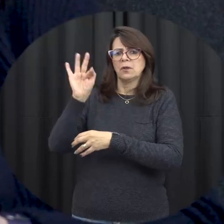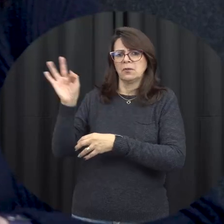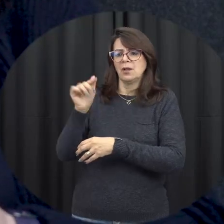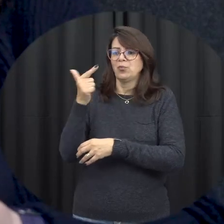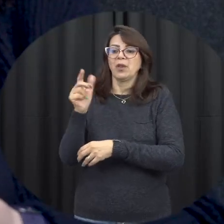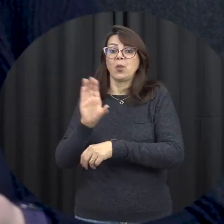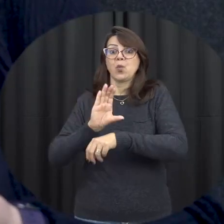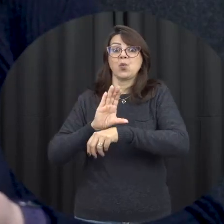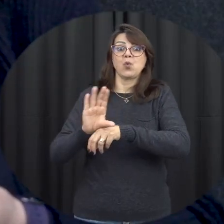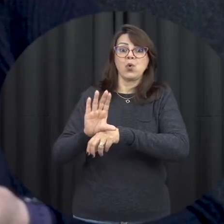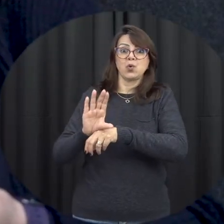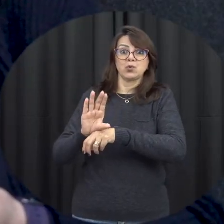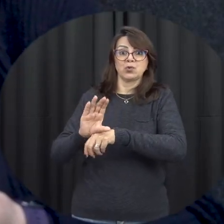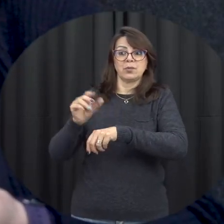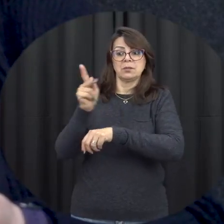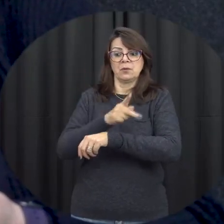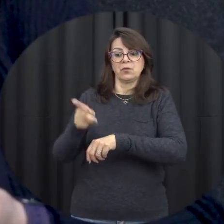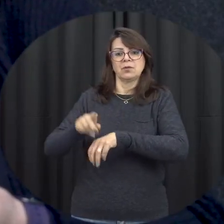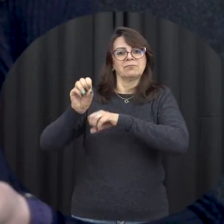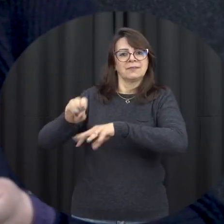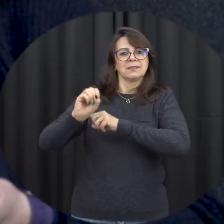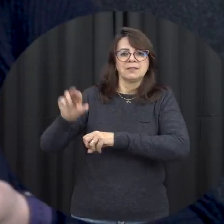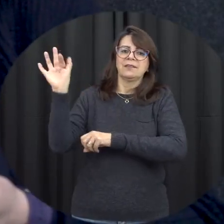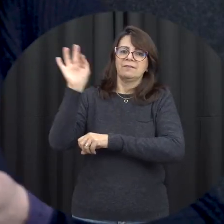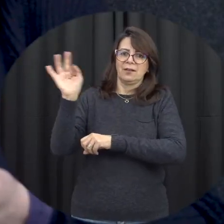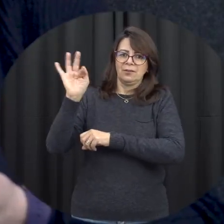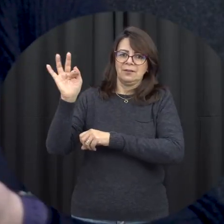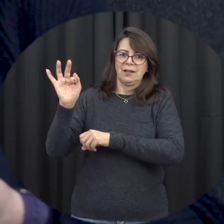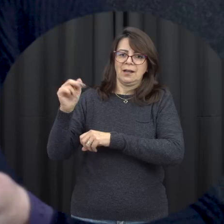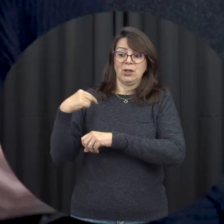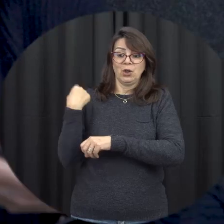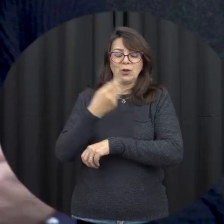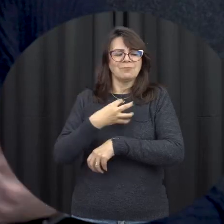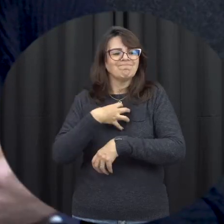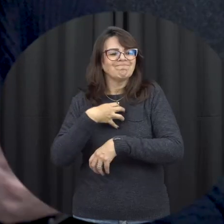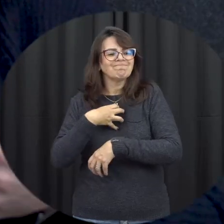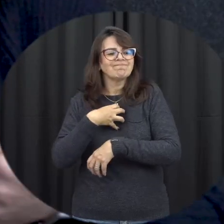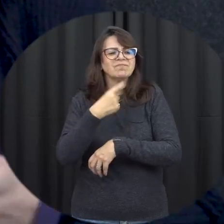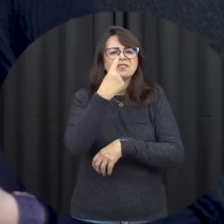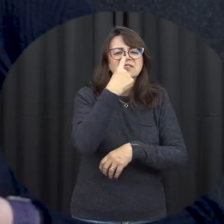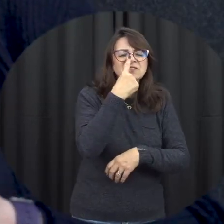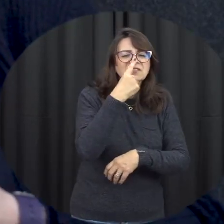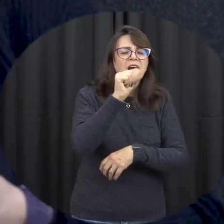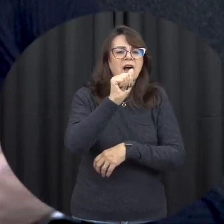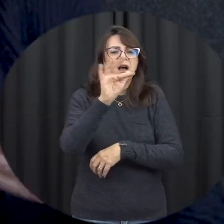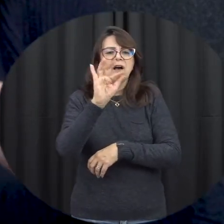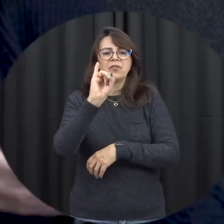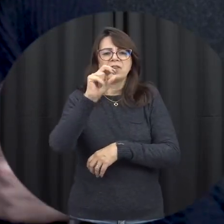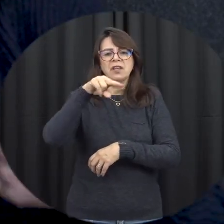um curso assim, esse curso é para ser professor universitário. A gente é levado mais ou menos pelas